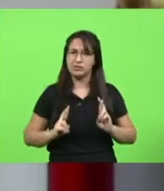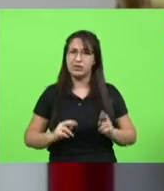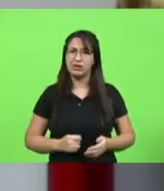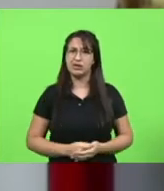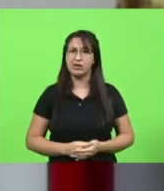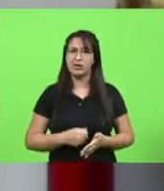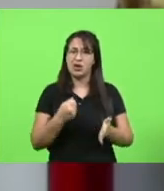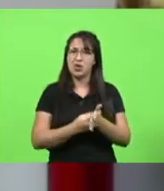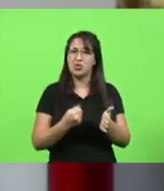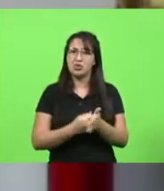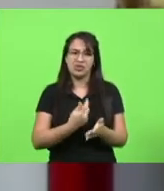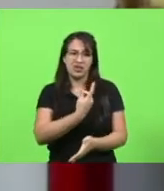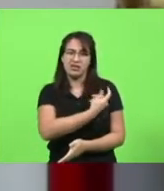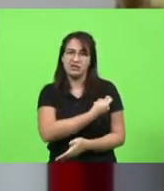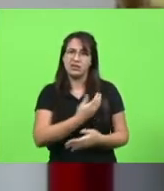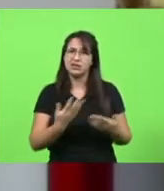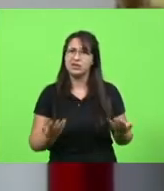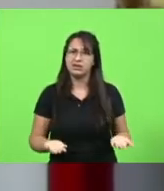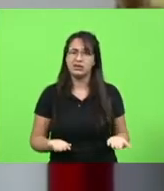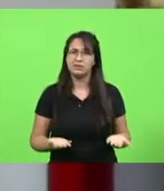Que